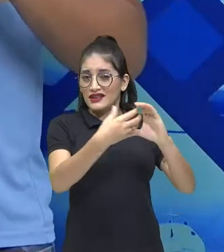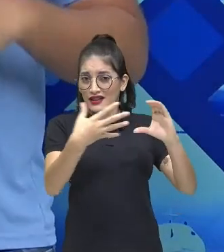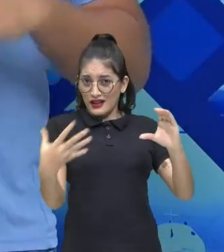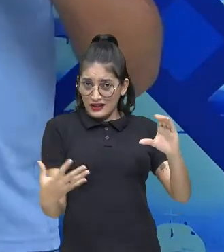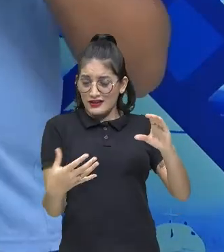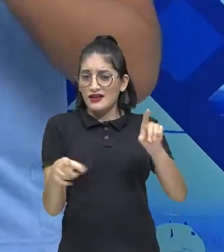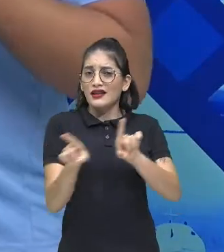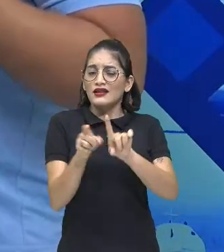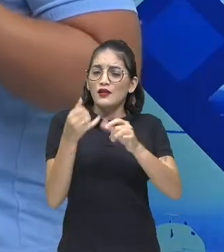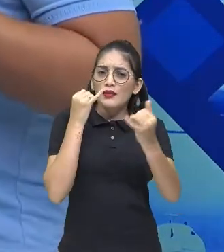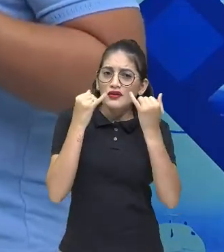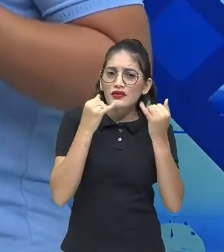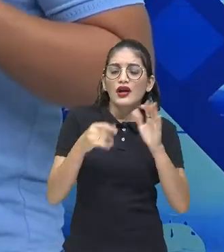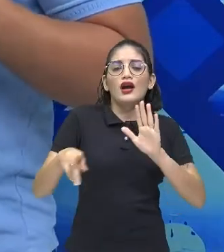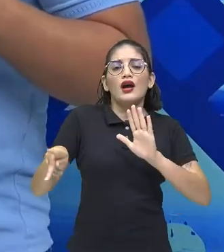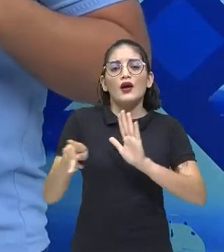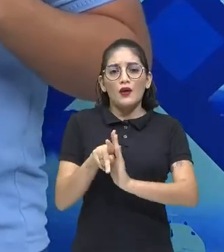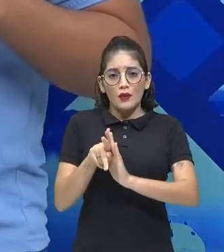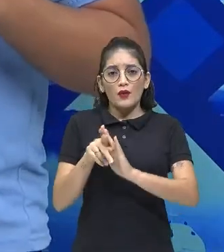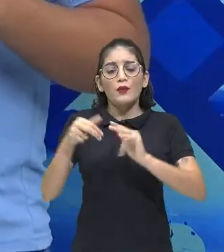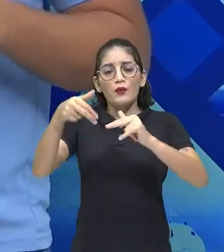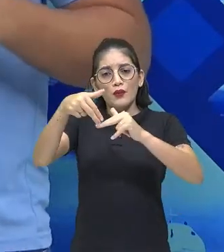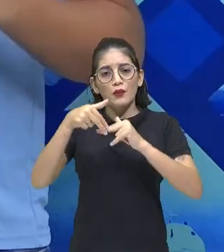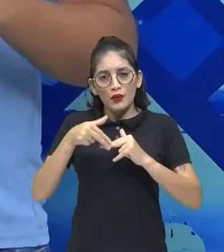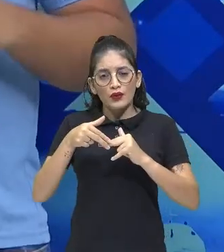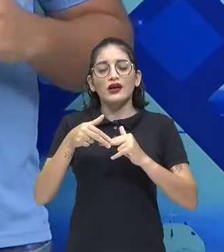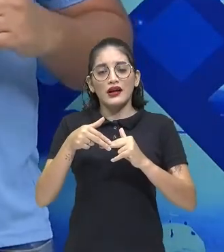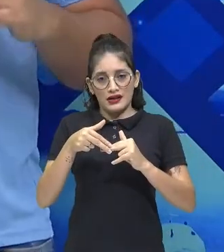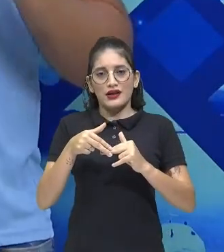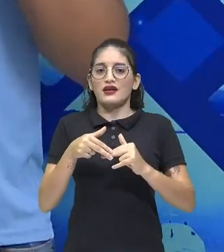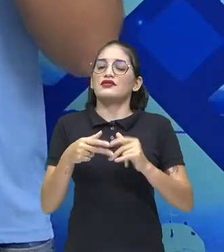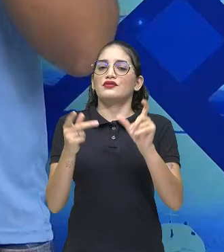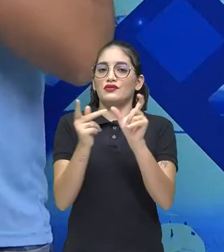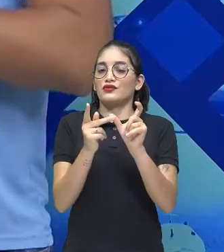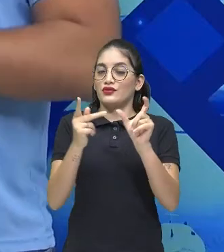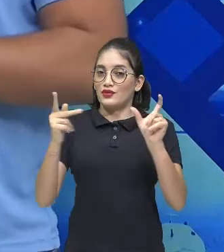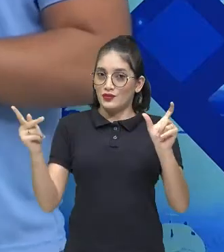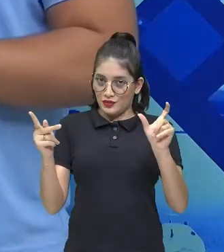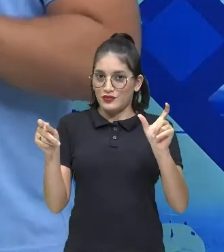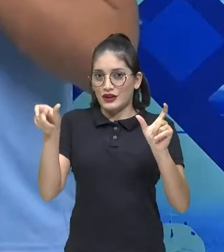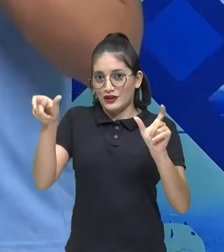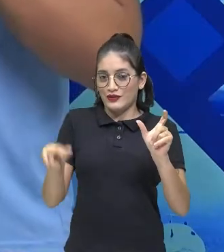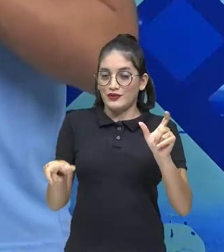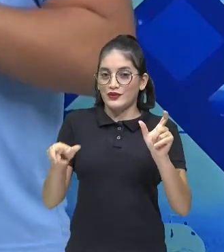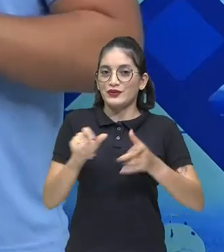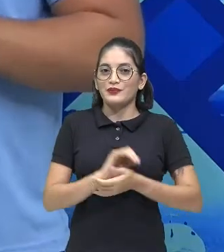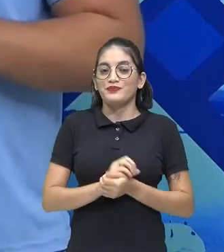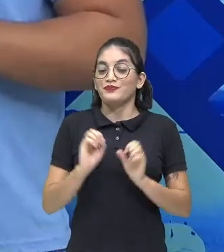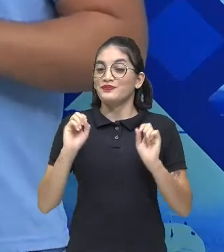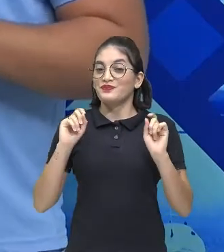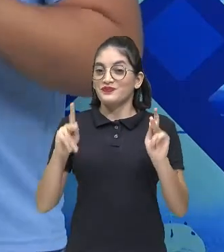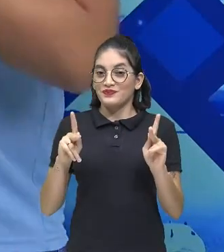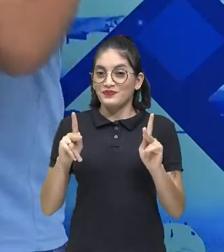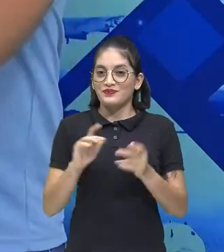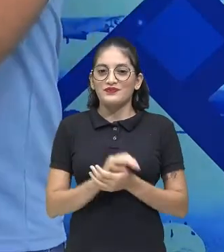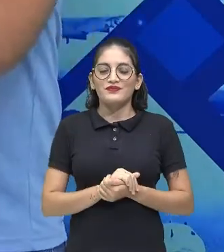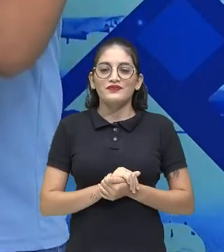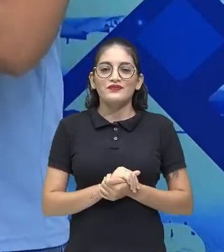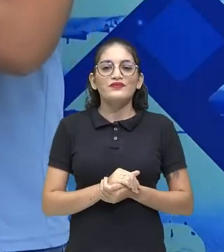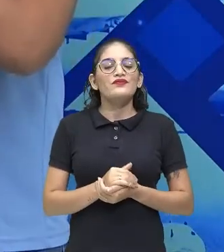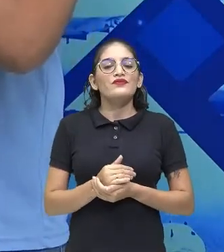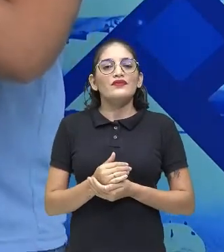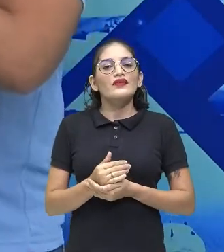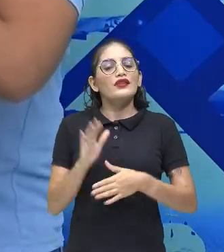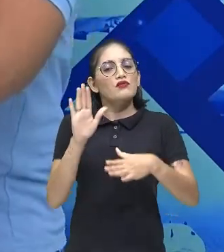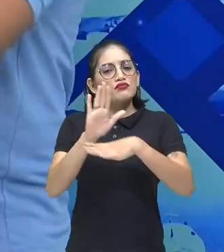essas informações vieram para a gente por meio de quem? Por meio dos predicativos do sujeito. Ok? Contribuindo